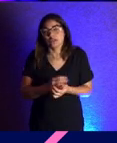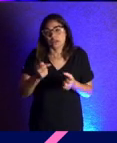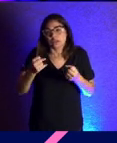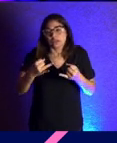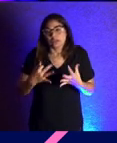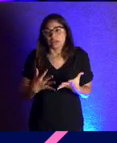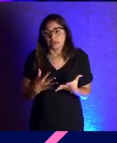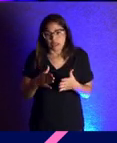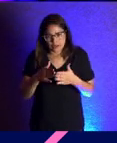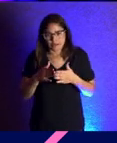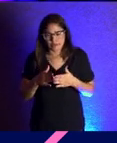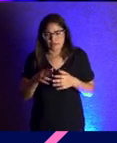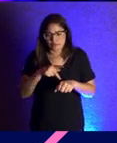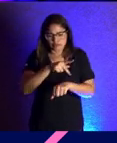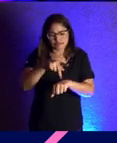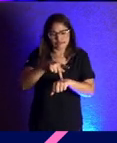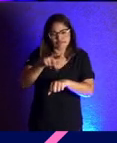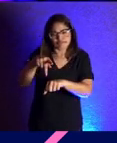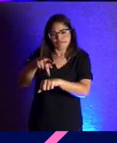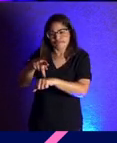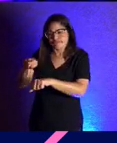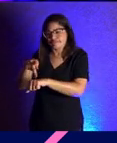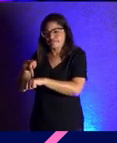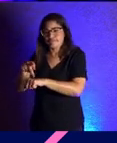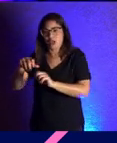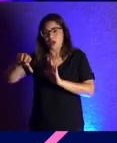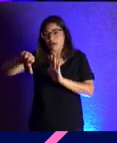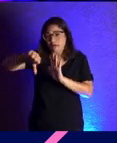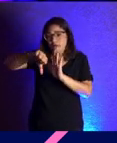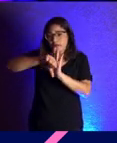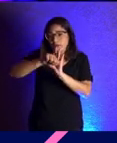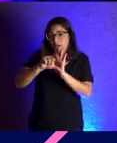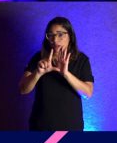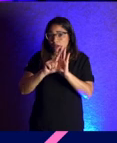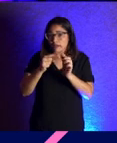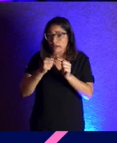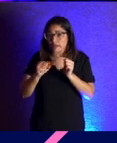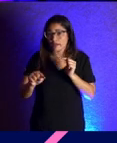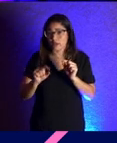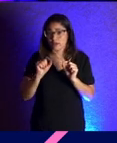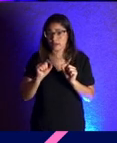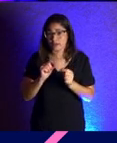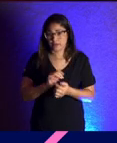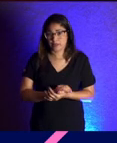desses países que têm criminalizado leis de desinformação de